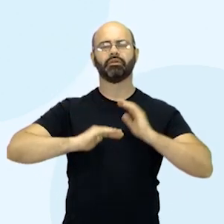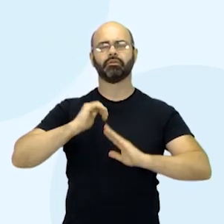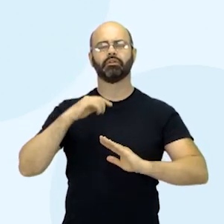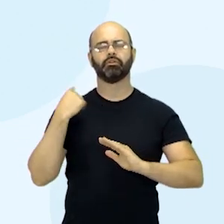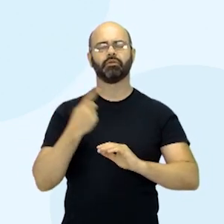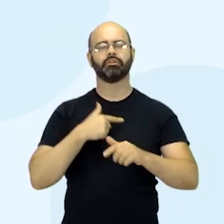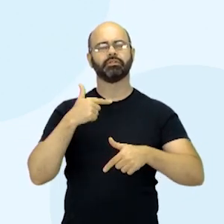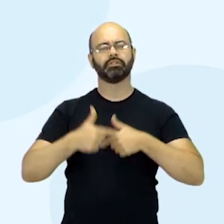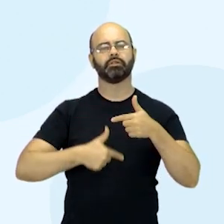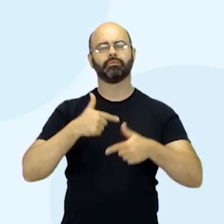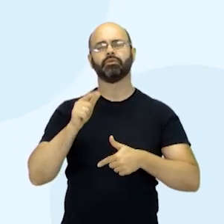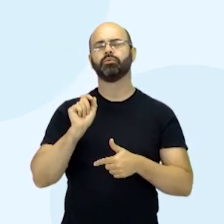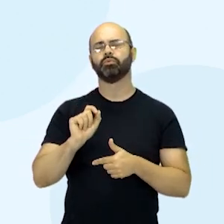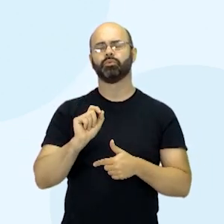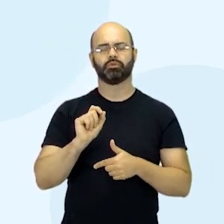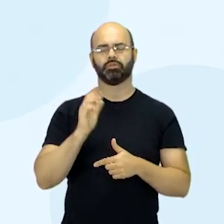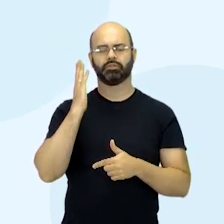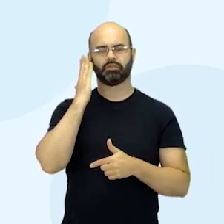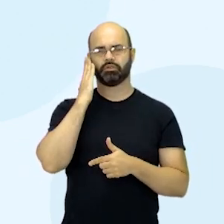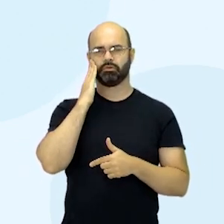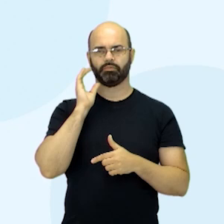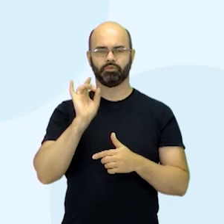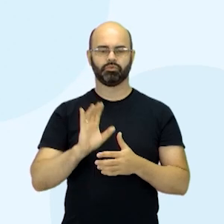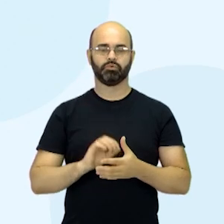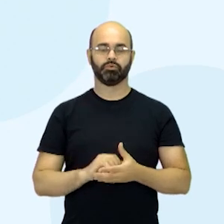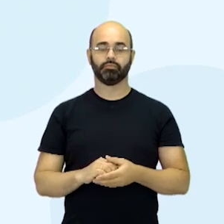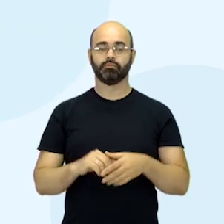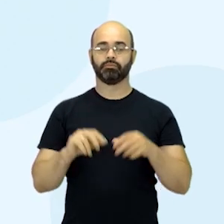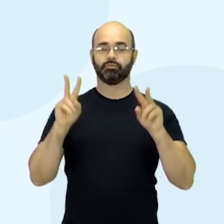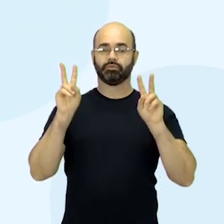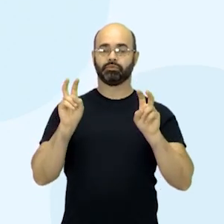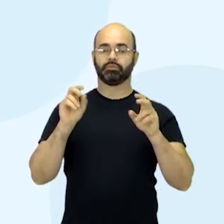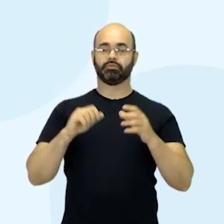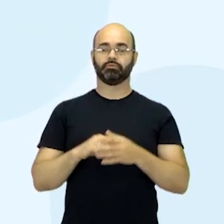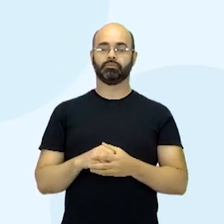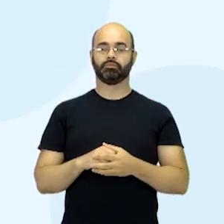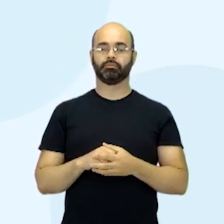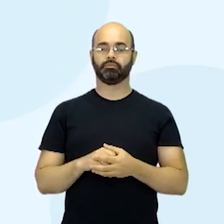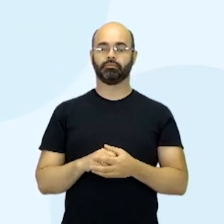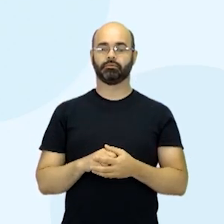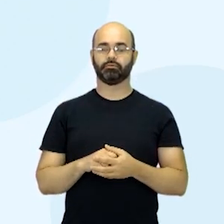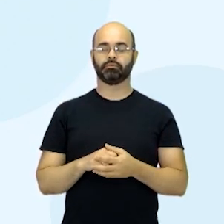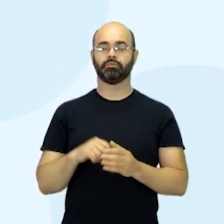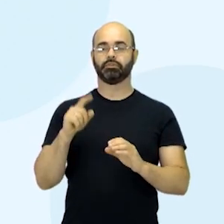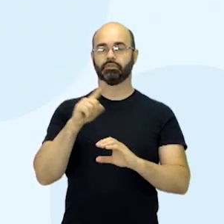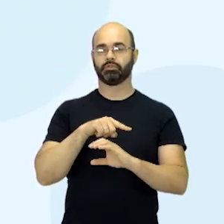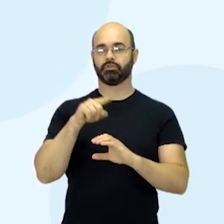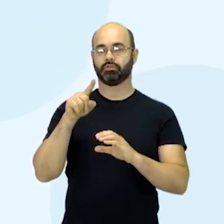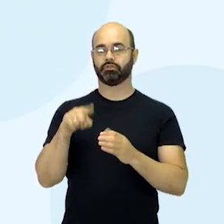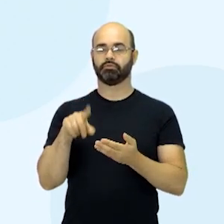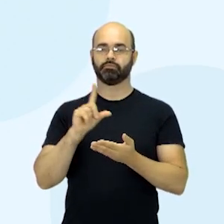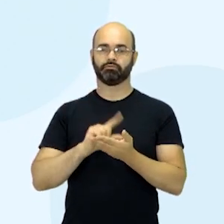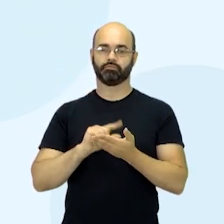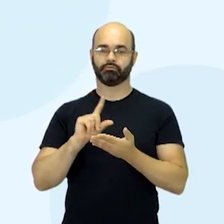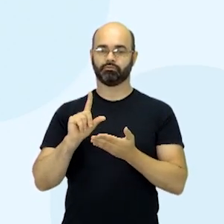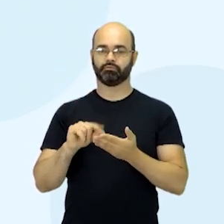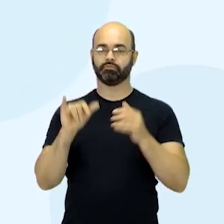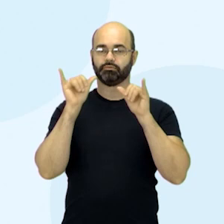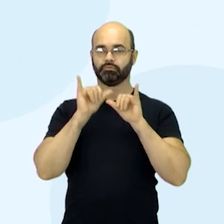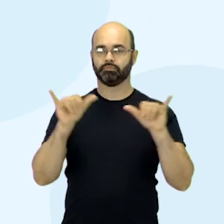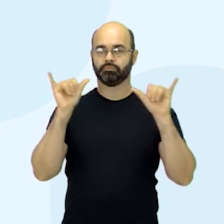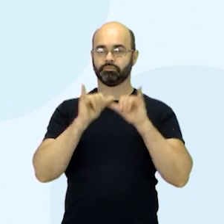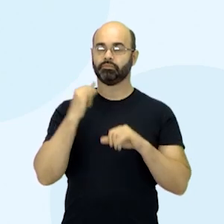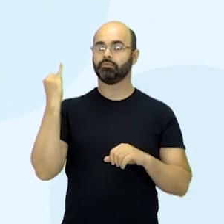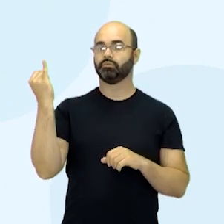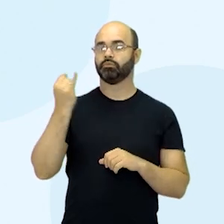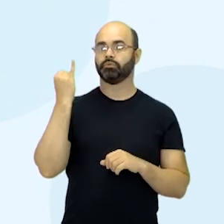tudo bem? Então, vamos lá. Tema da aula, a importância do artigo de divulgação científica, Parte 2. Ontem